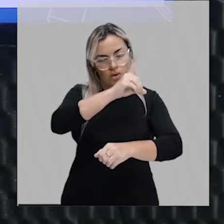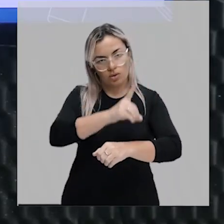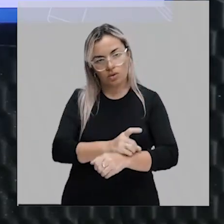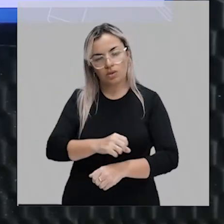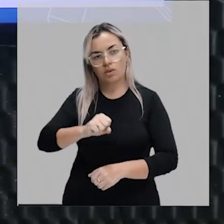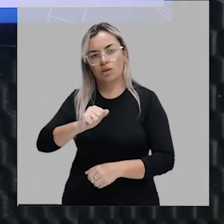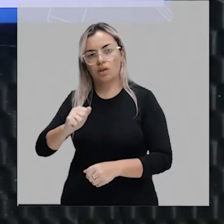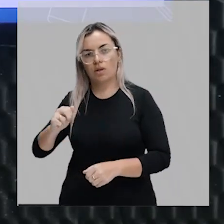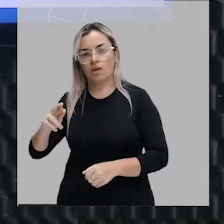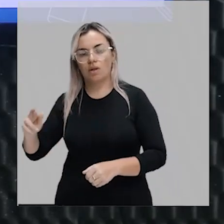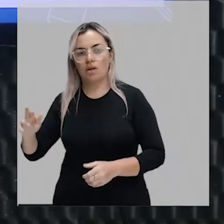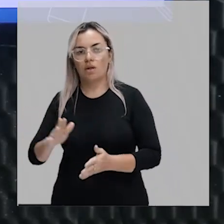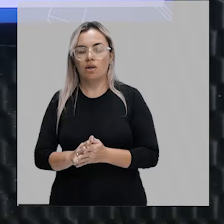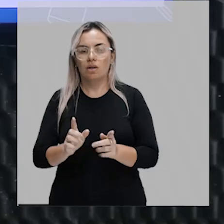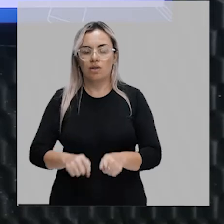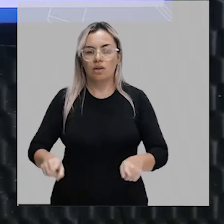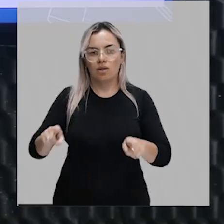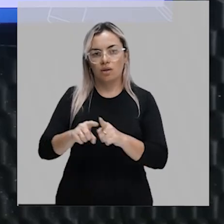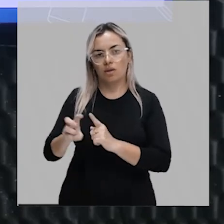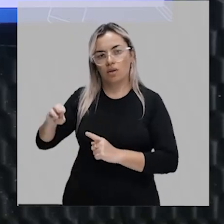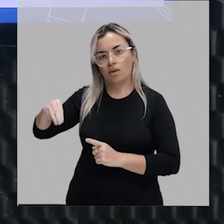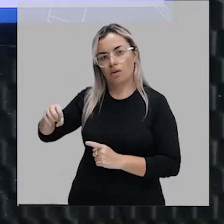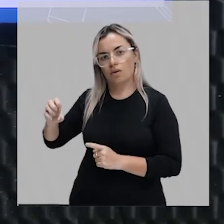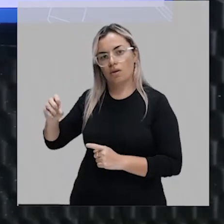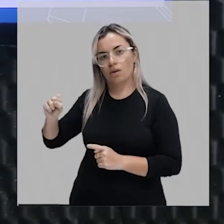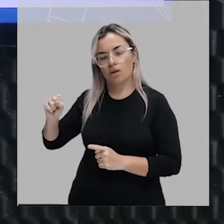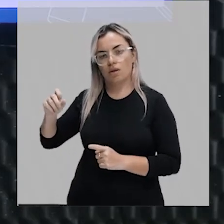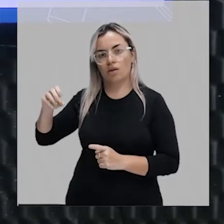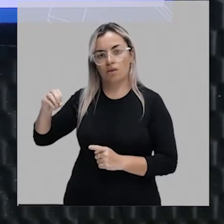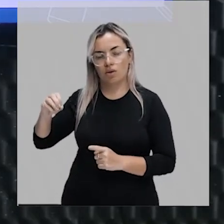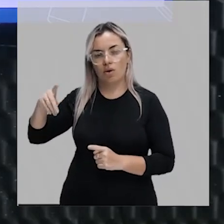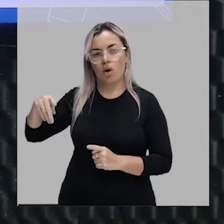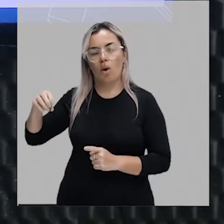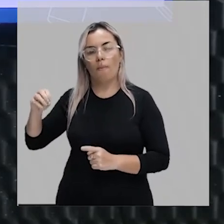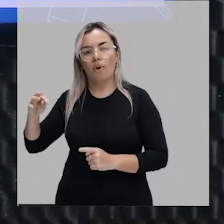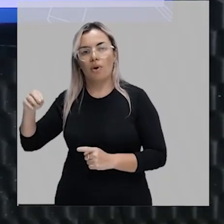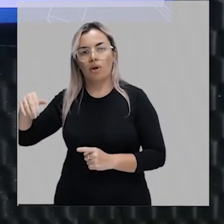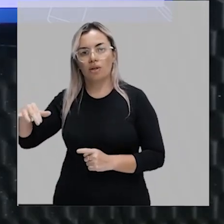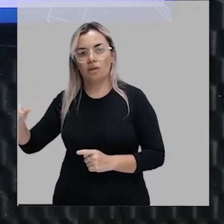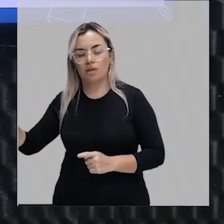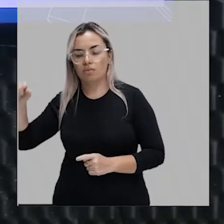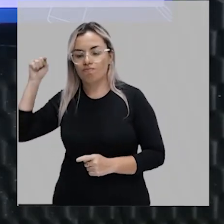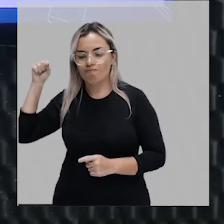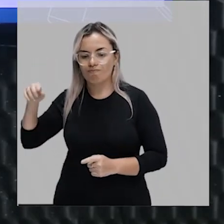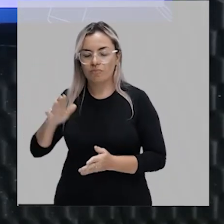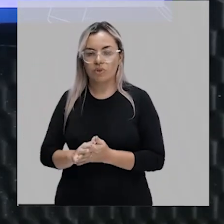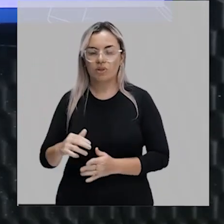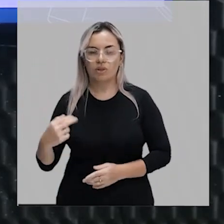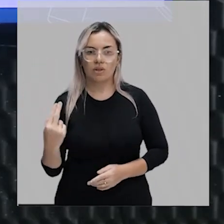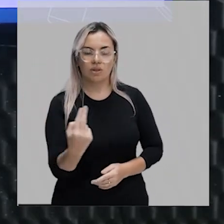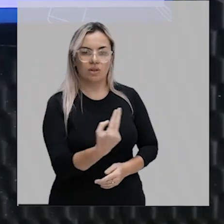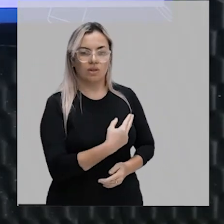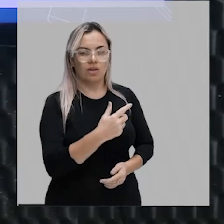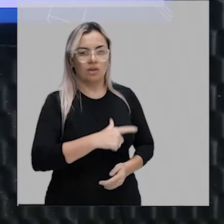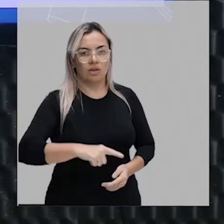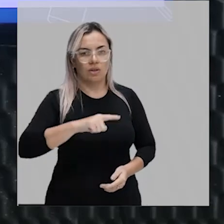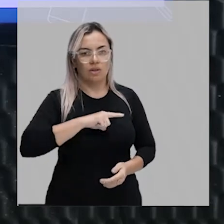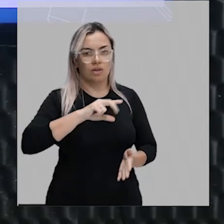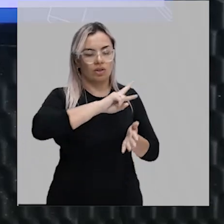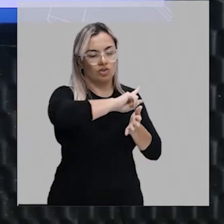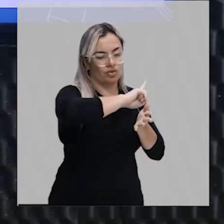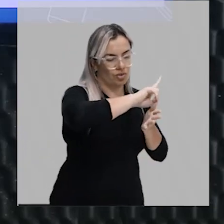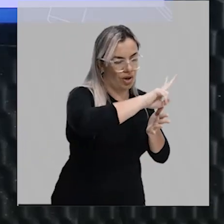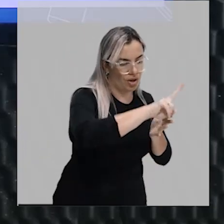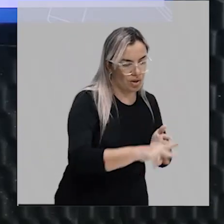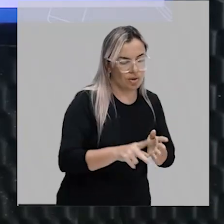o caso da Mesopotâmia. A Mesopotâmia, por sinal, nós temos a presença de diversos